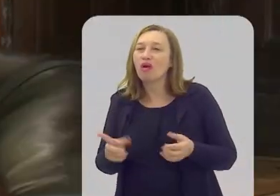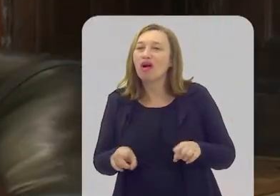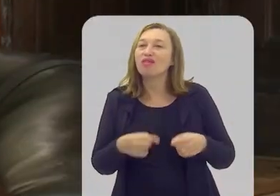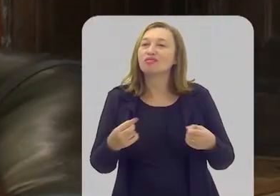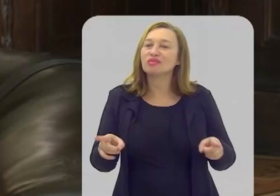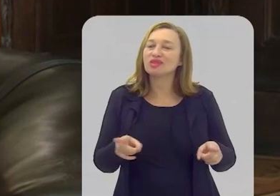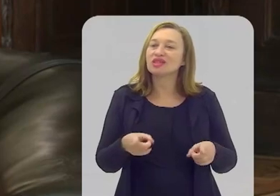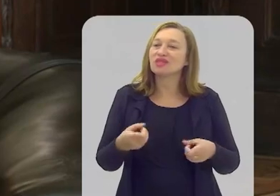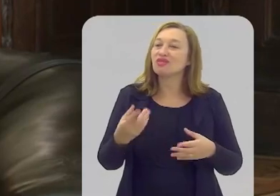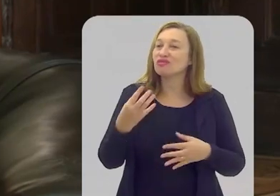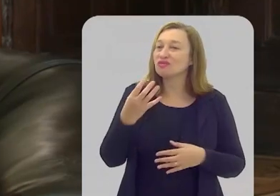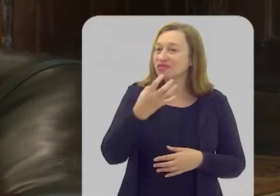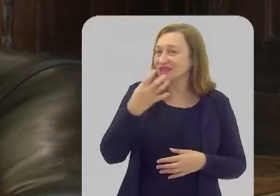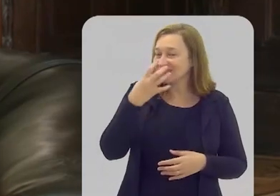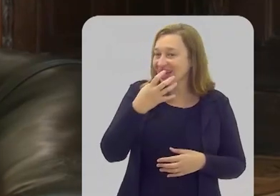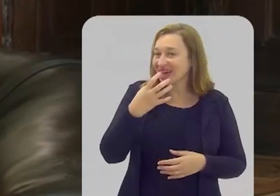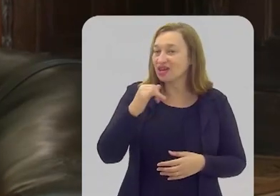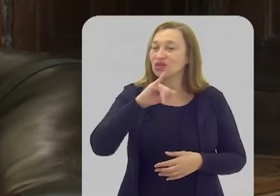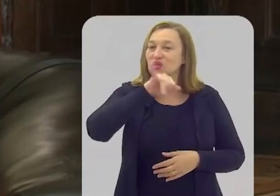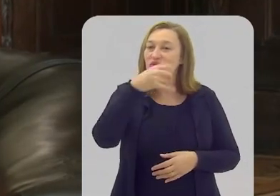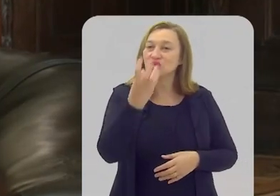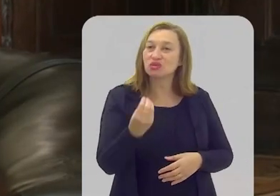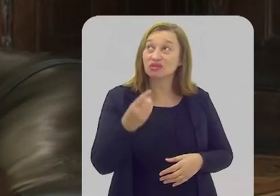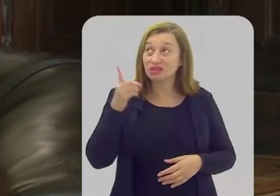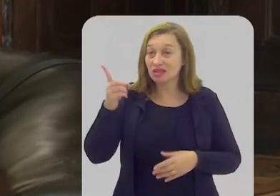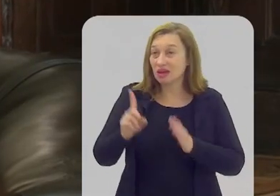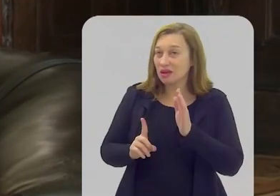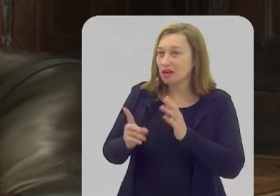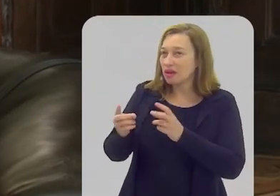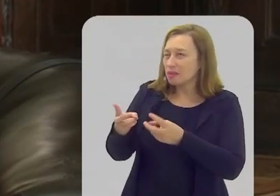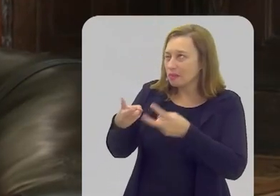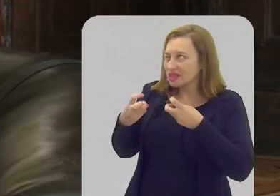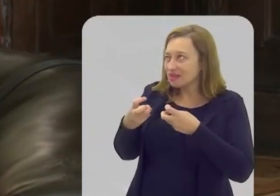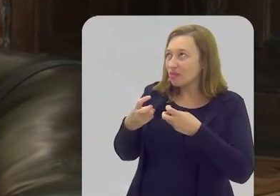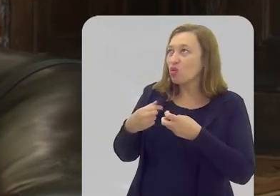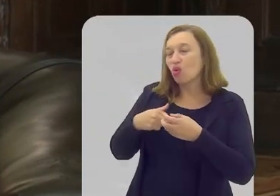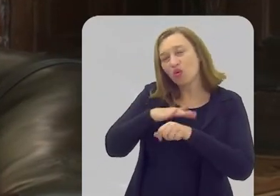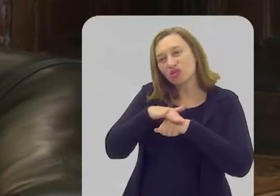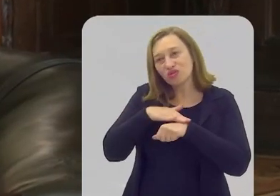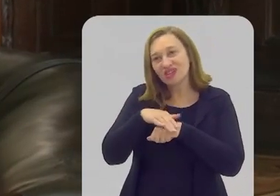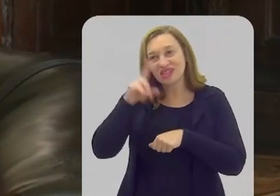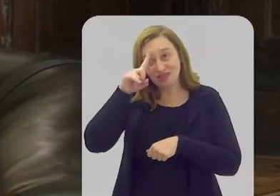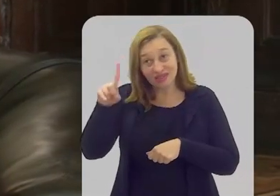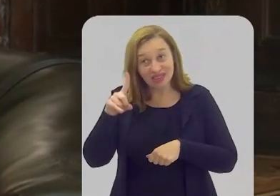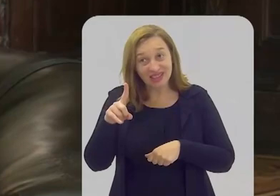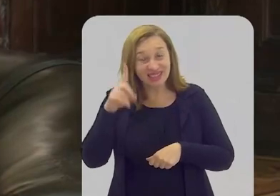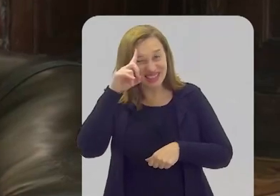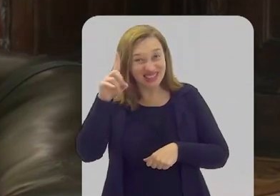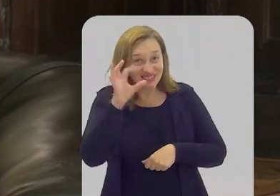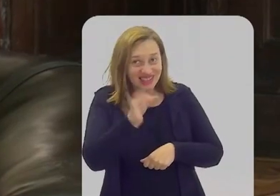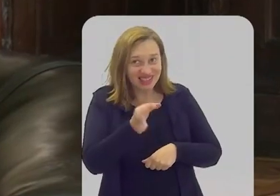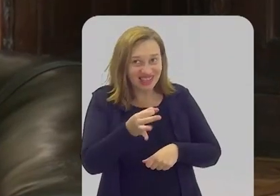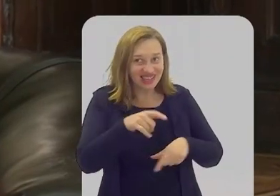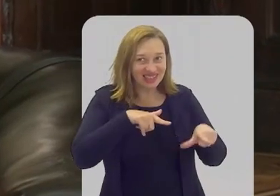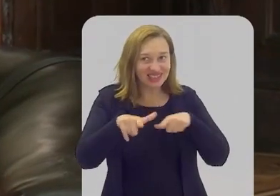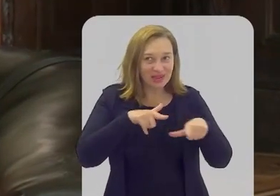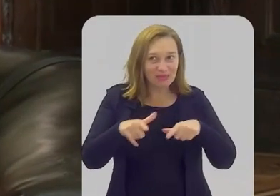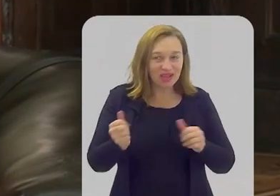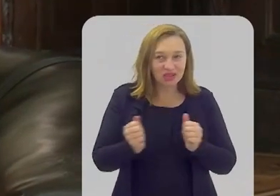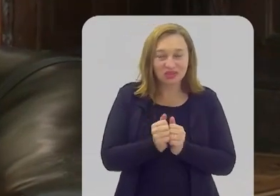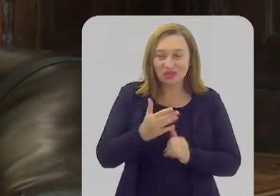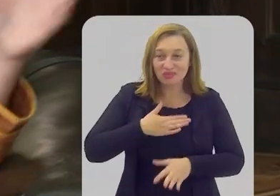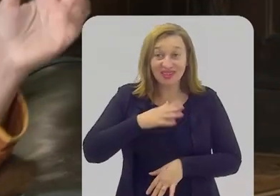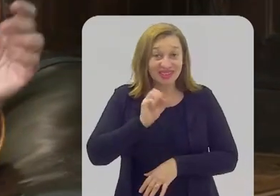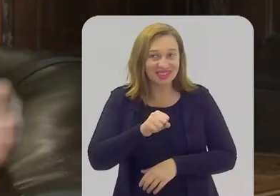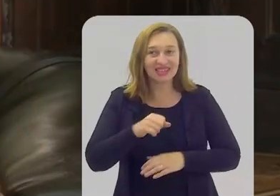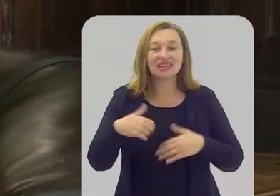Deus, Senhor, qual música que eu vou levar para o Júlio? E você já percebeu que eu gosto de confirmação e que Deus é específico. Você já perceberam?